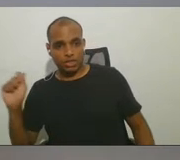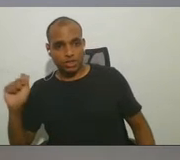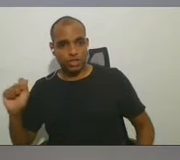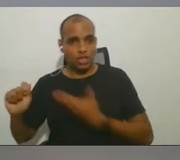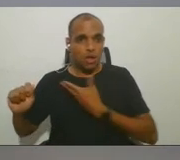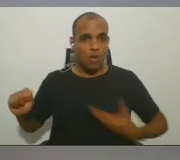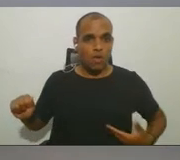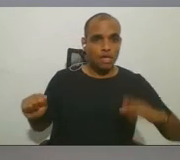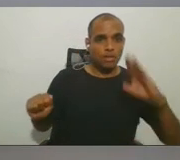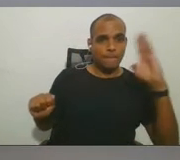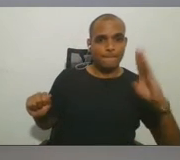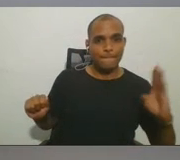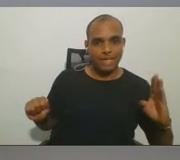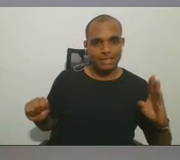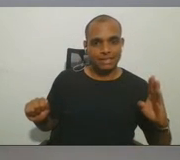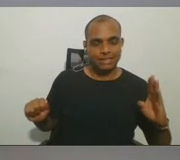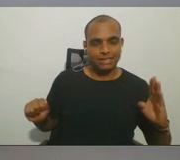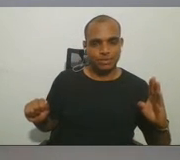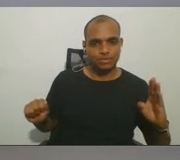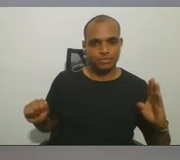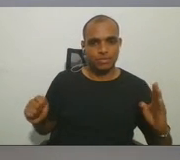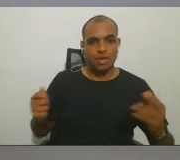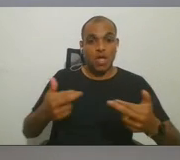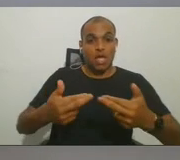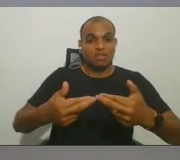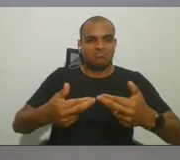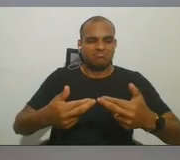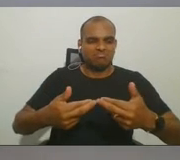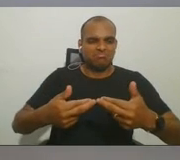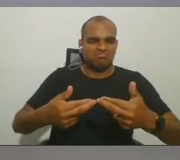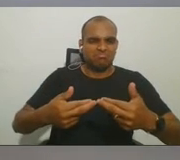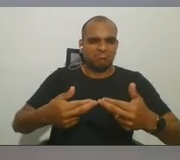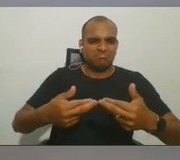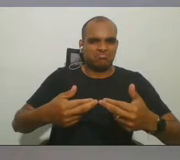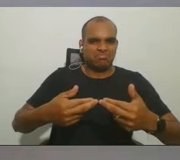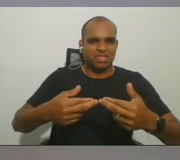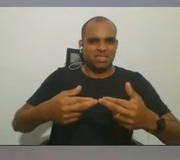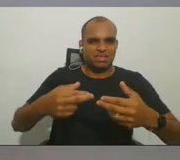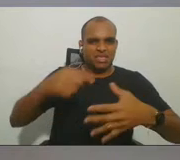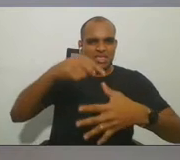e do Brasil com relação às questões sociais.